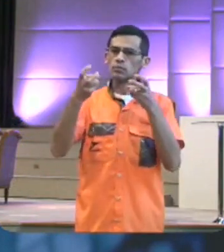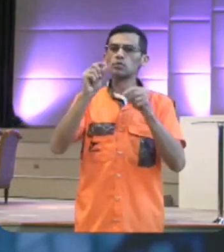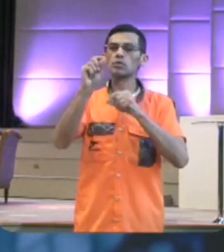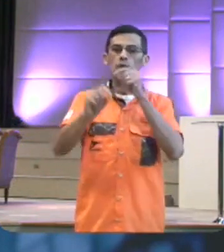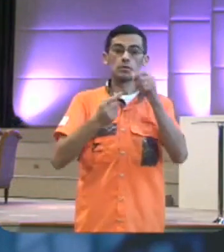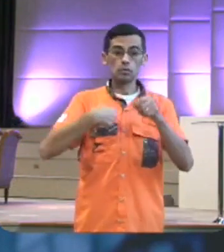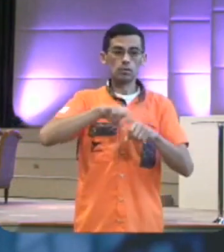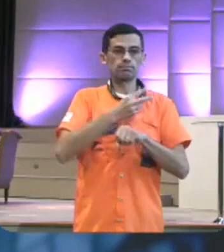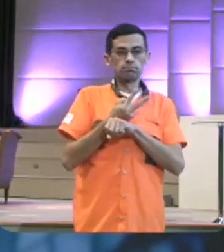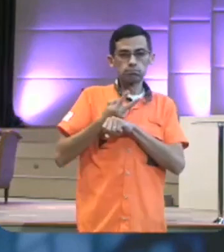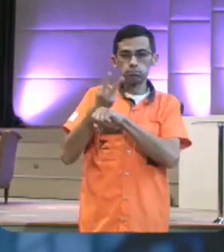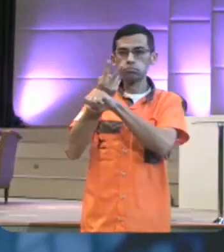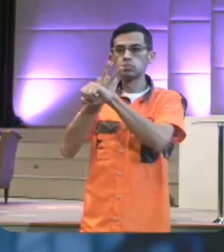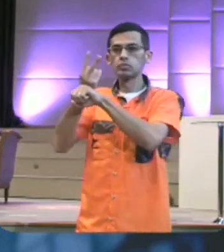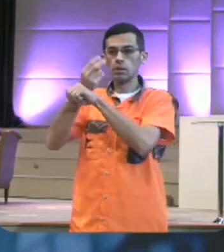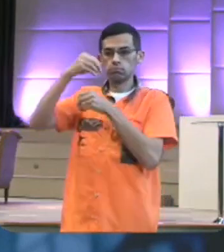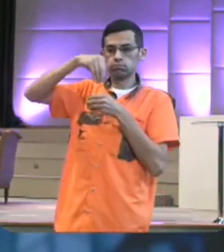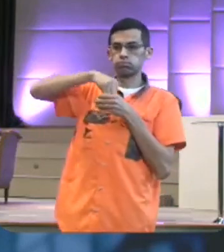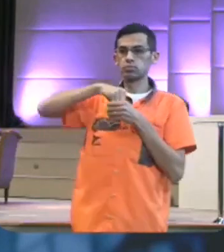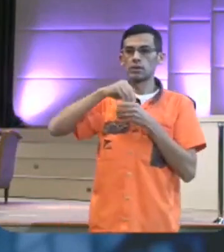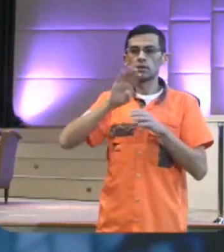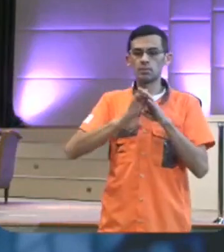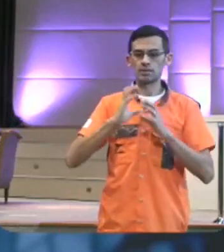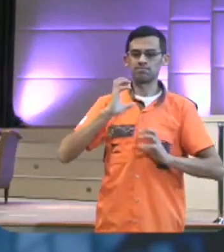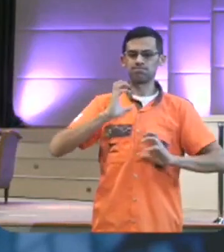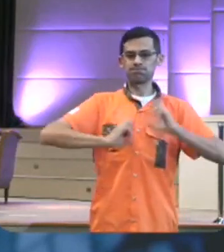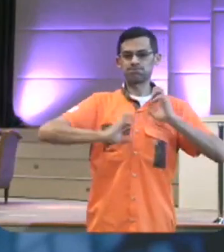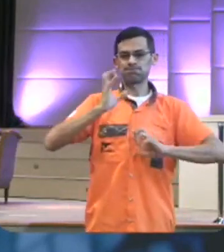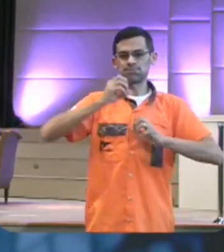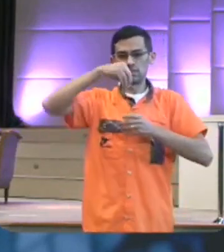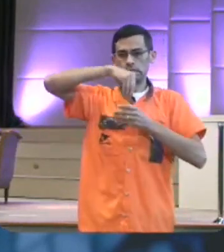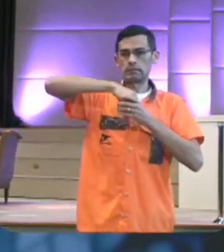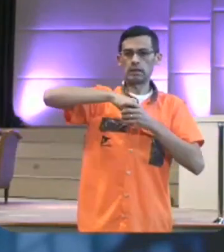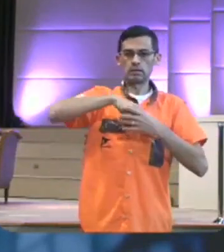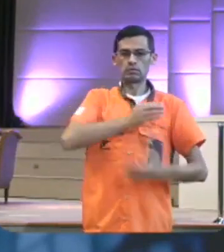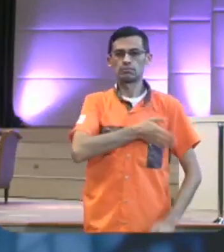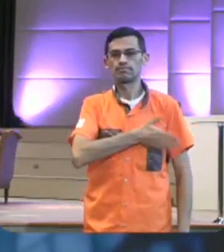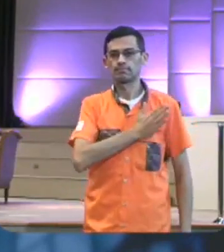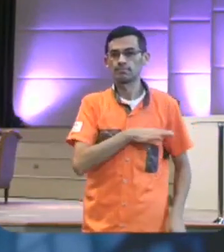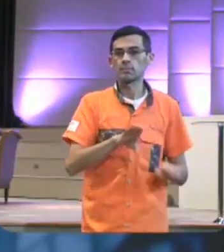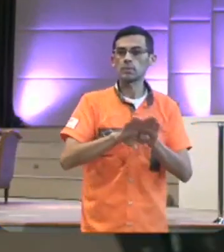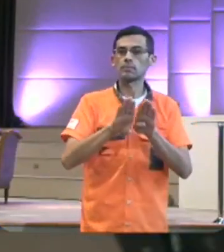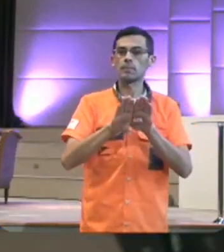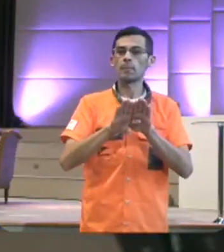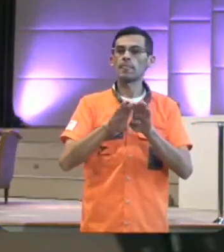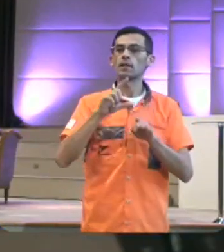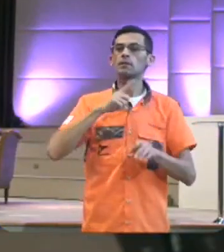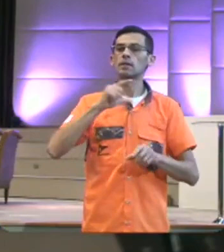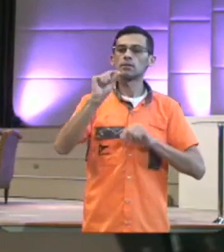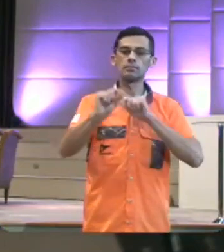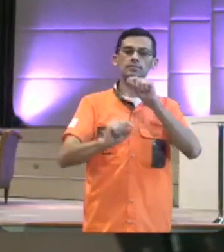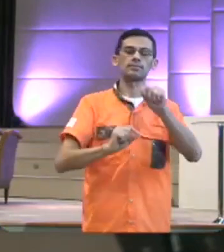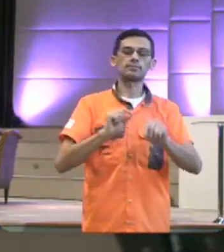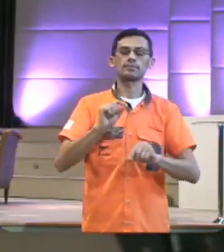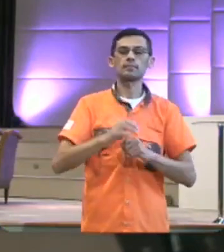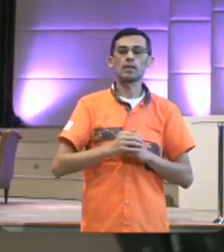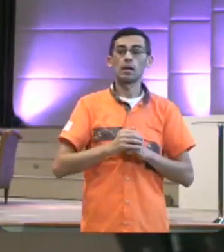nossa busca interior e dos conflitos que às vezes estão no nosso coração tem a ver